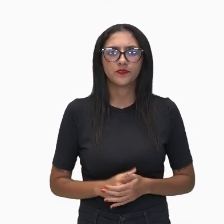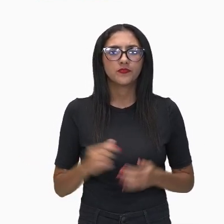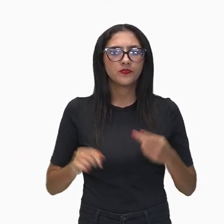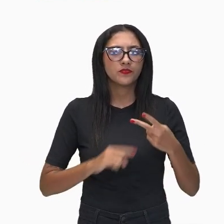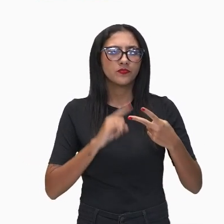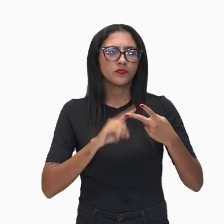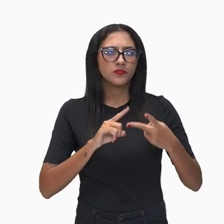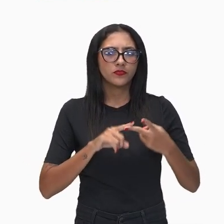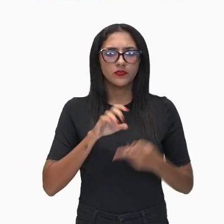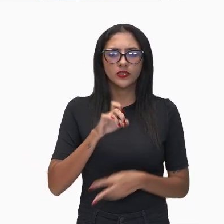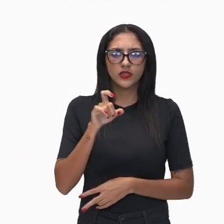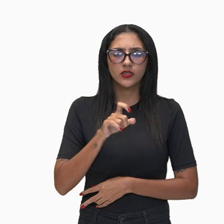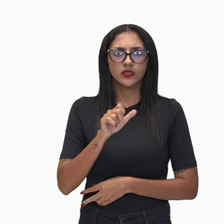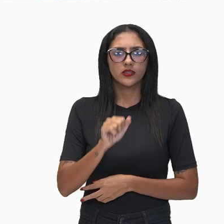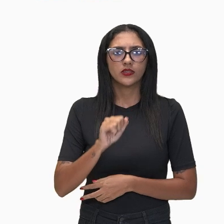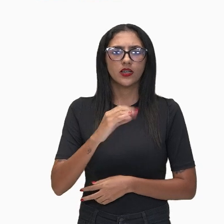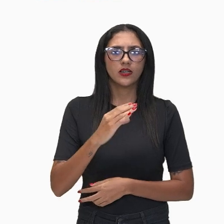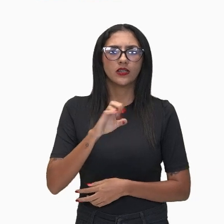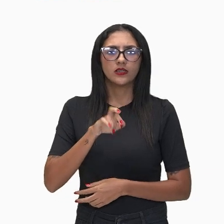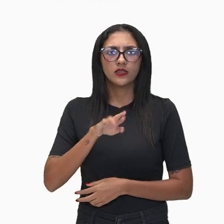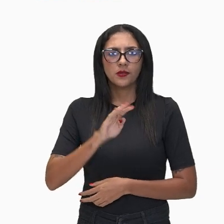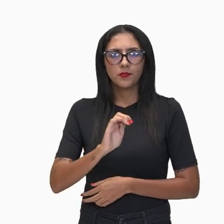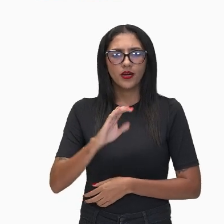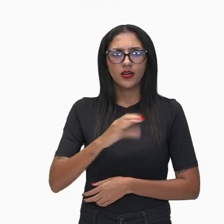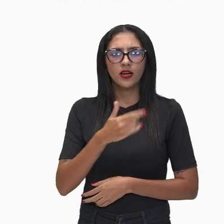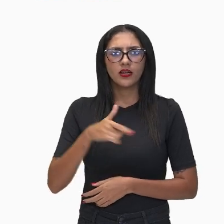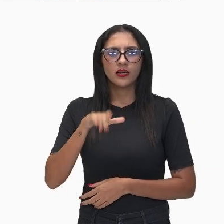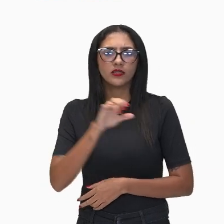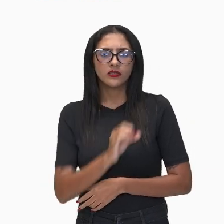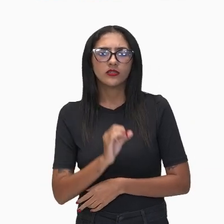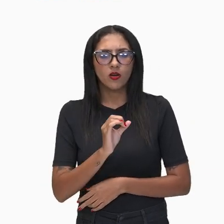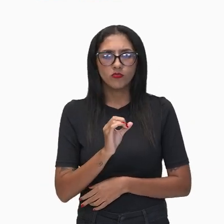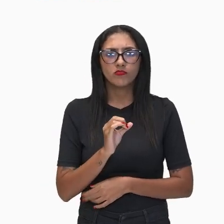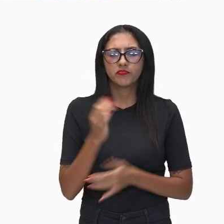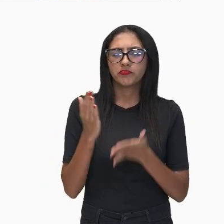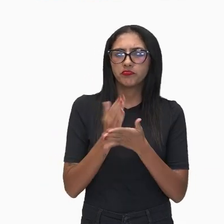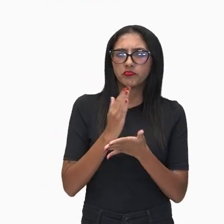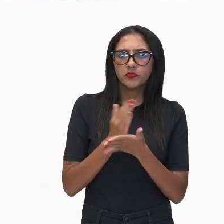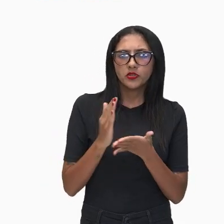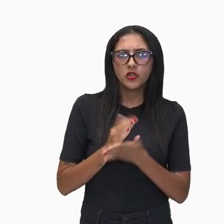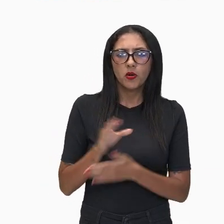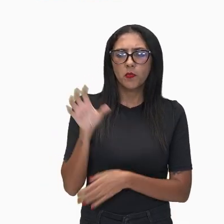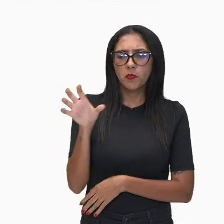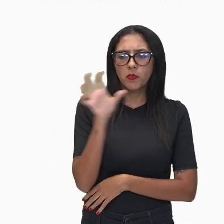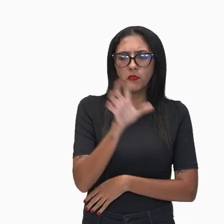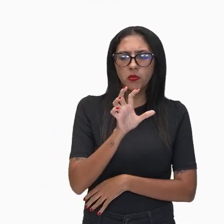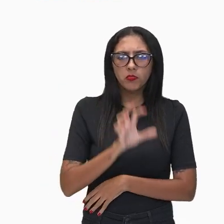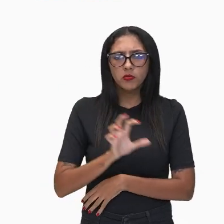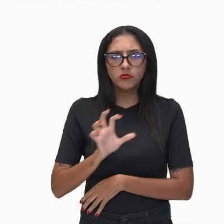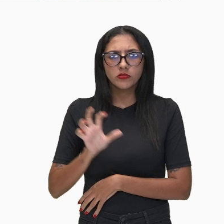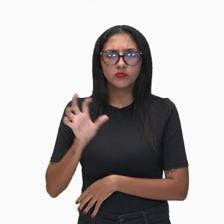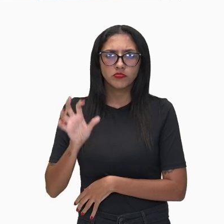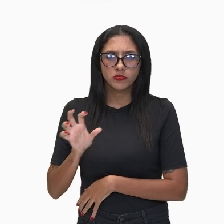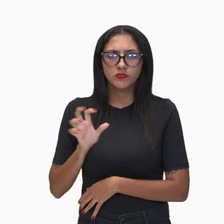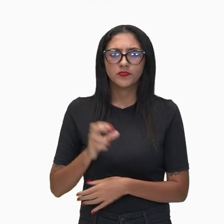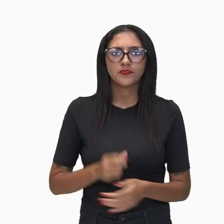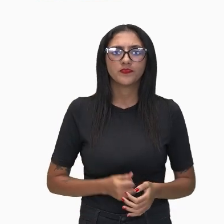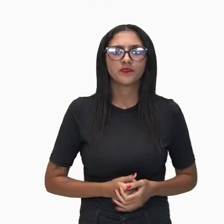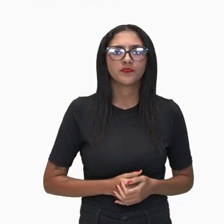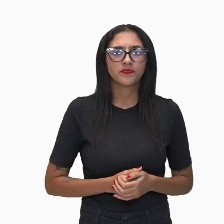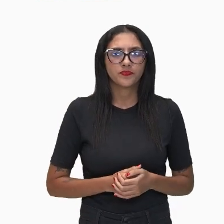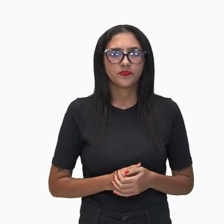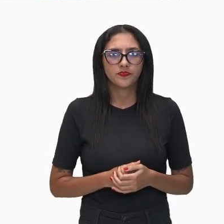a exacerbação do nacionalismo de algumas nações. E aí a gente tem